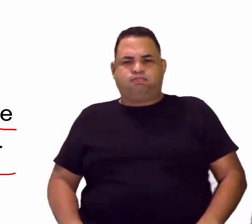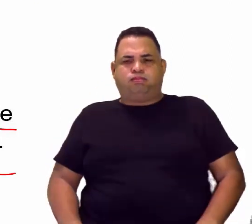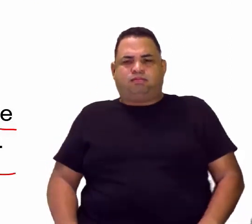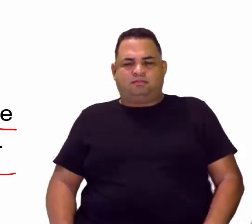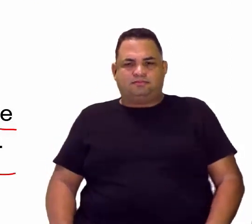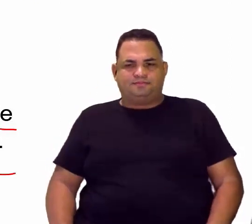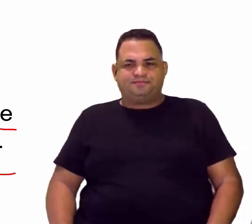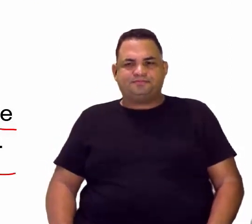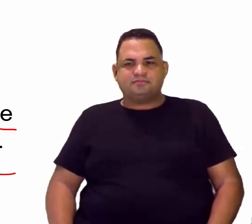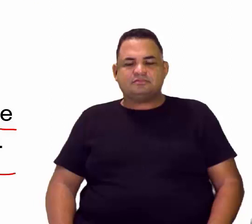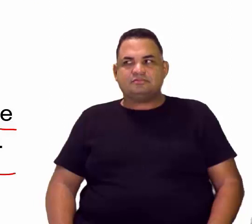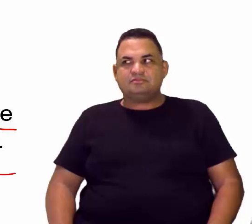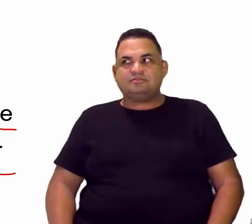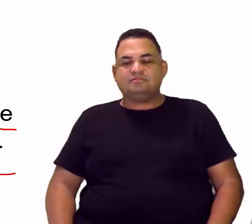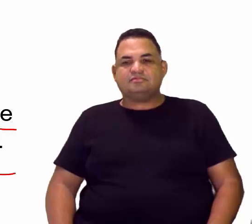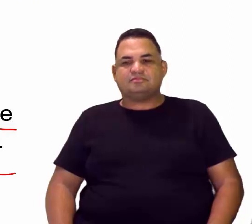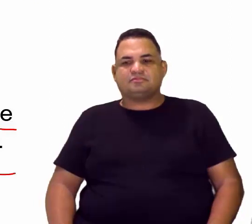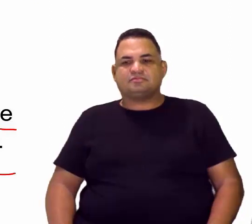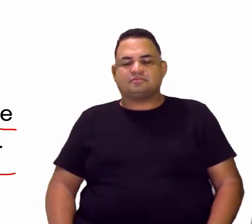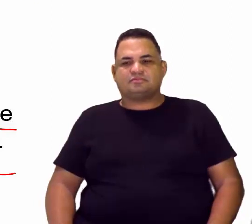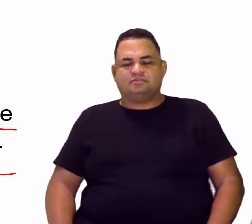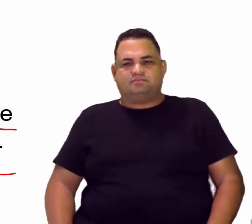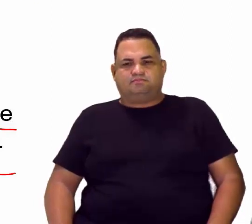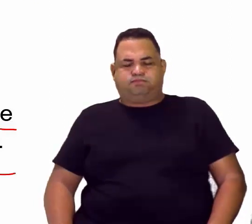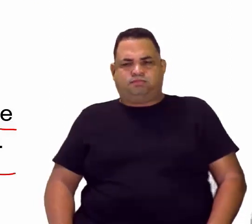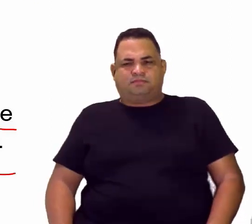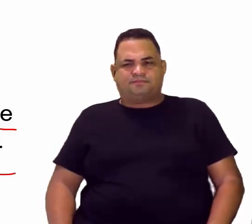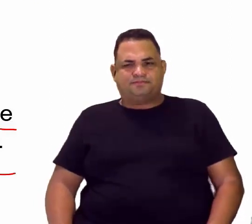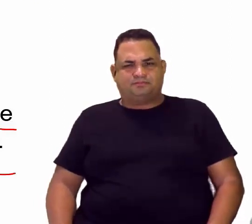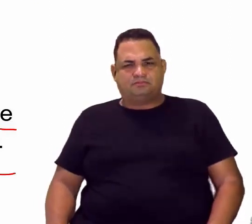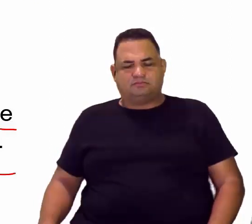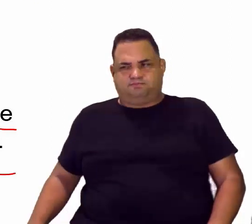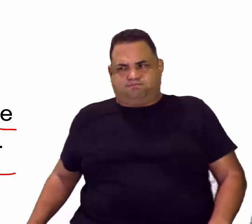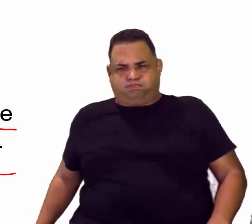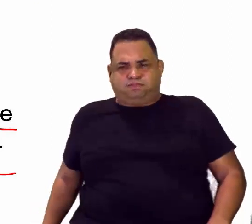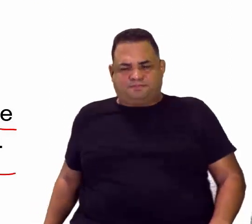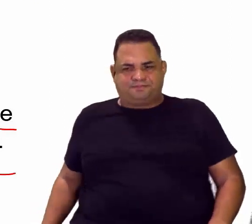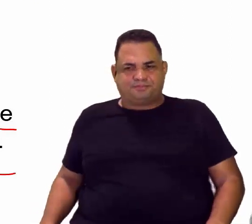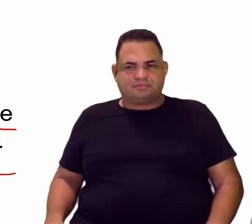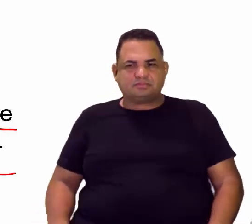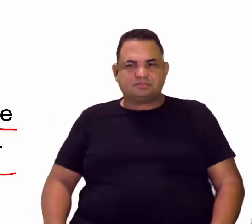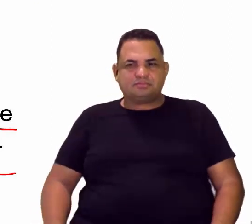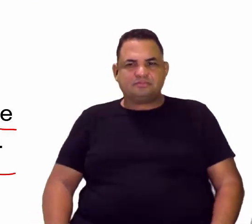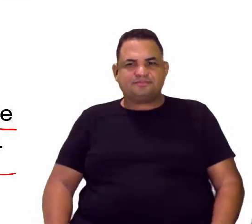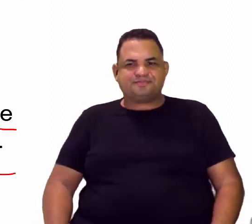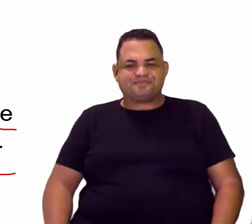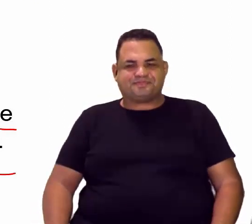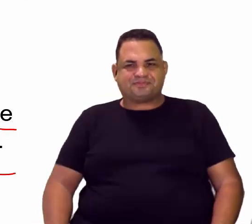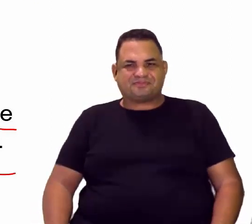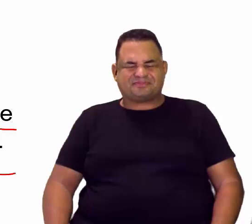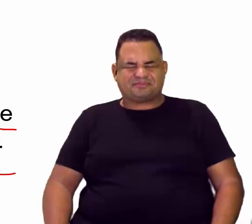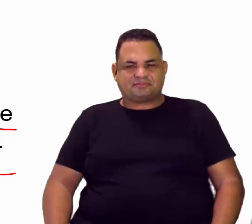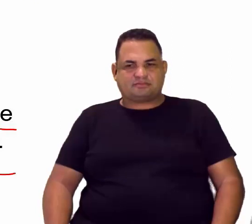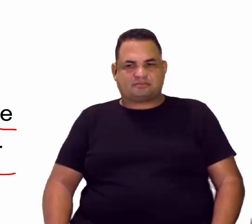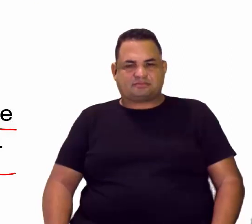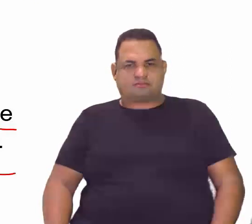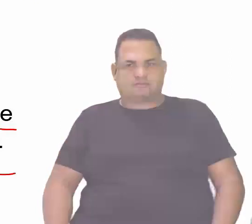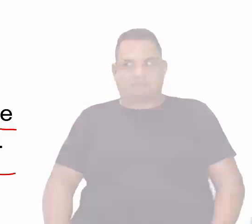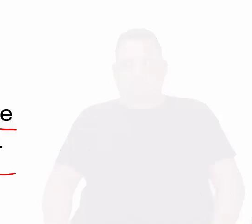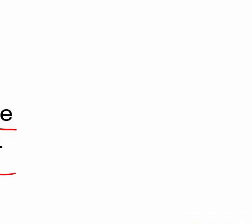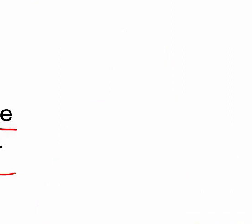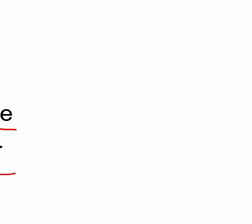de HCl, você viu que o Cl tem um polo negativo. O